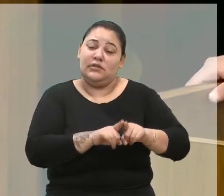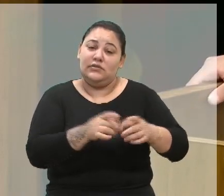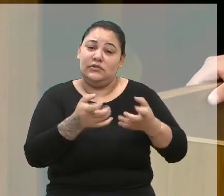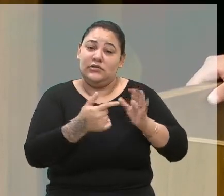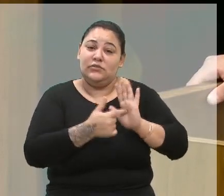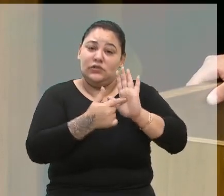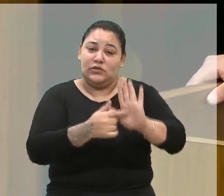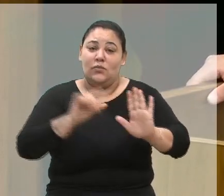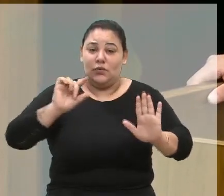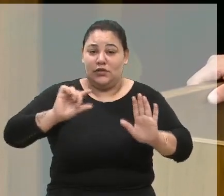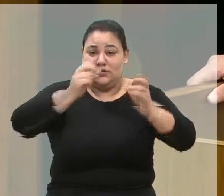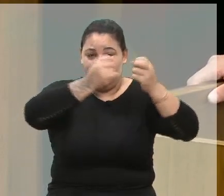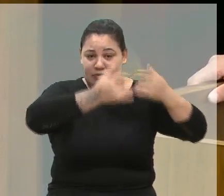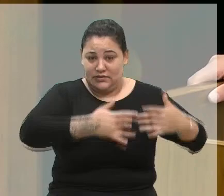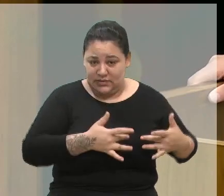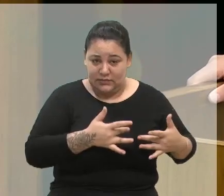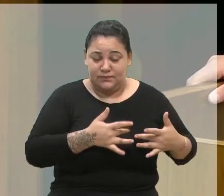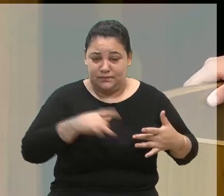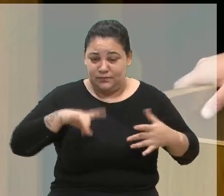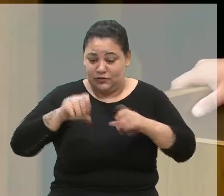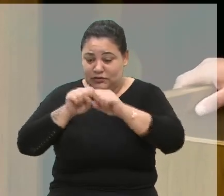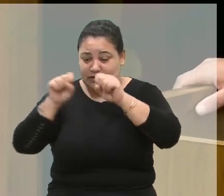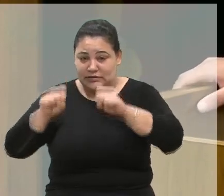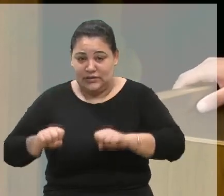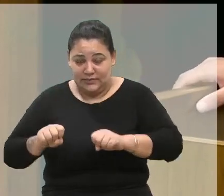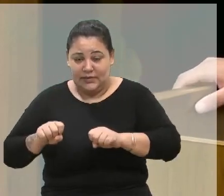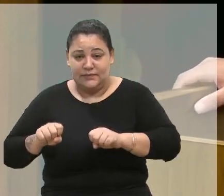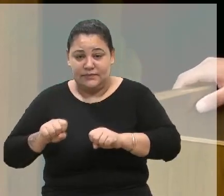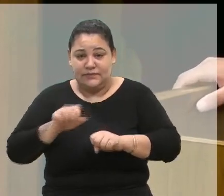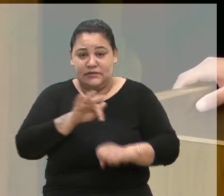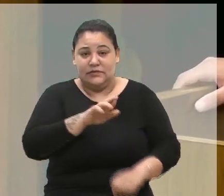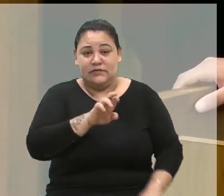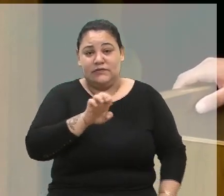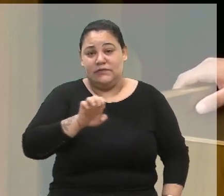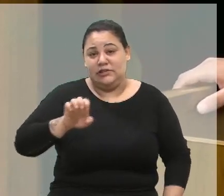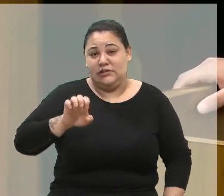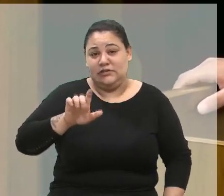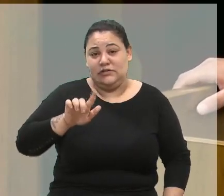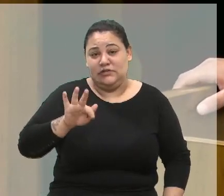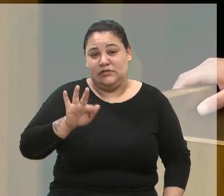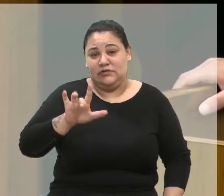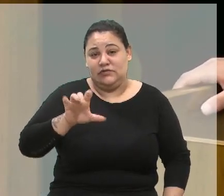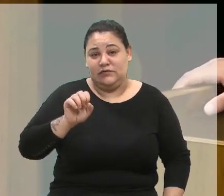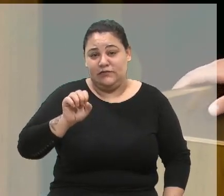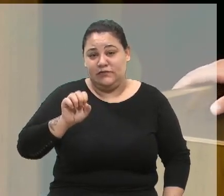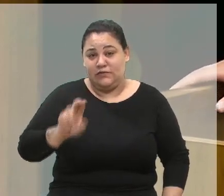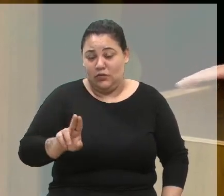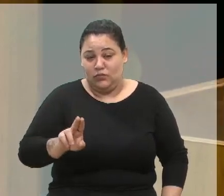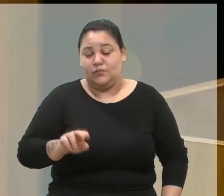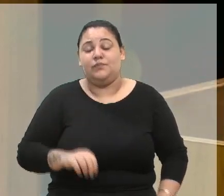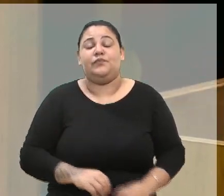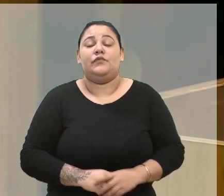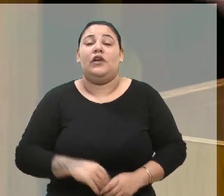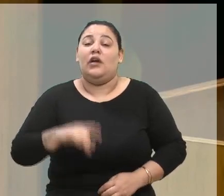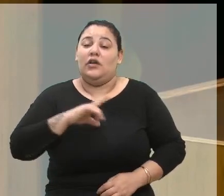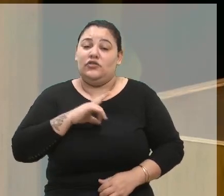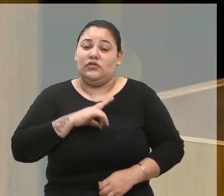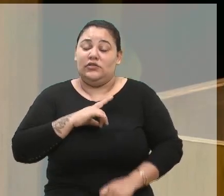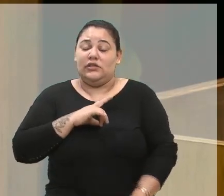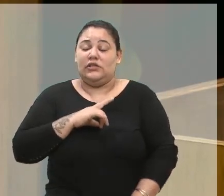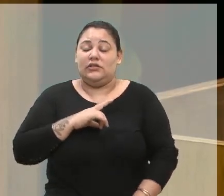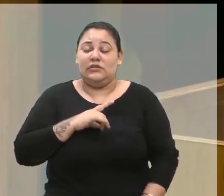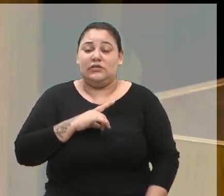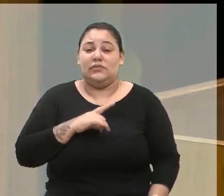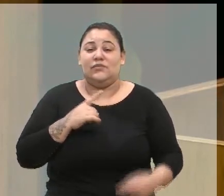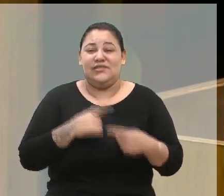pouco da explanação do sistema Free Flow. A gente tem essa questão sobre um assunto que ainda nos causa